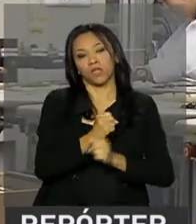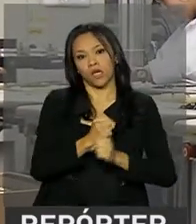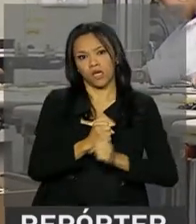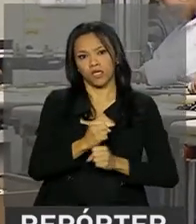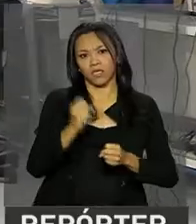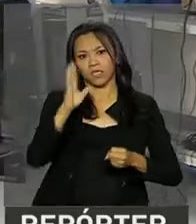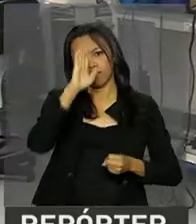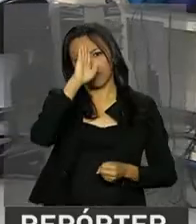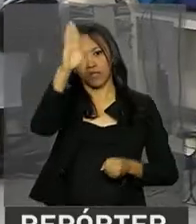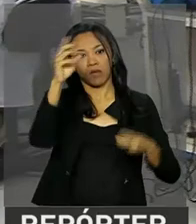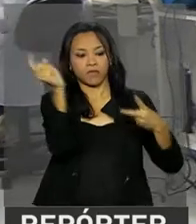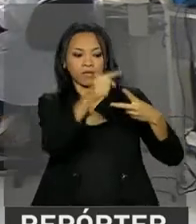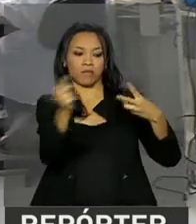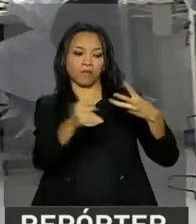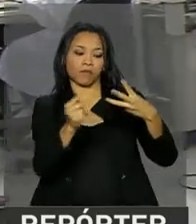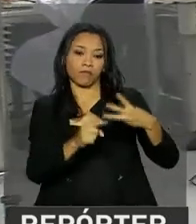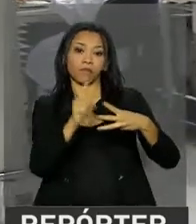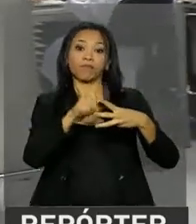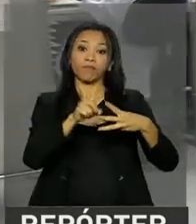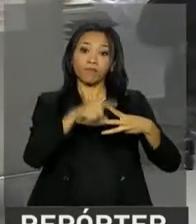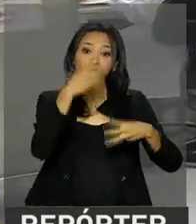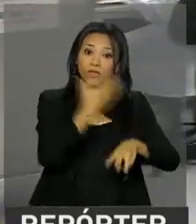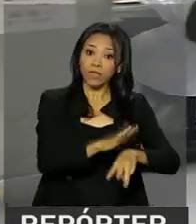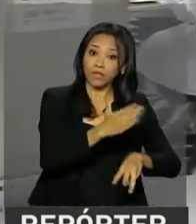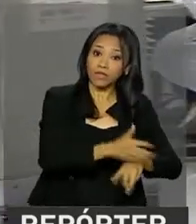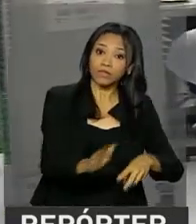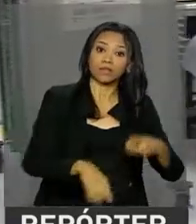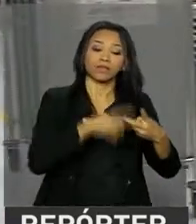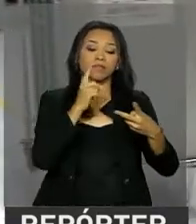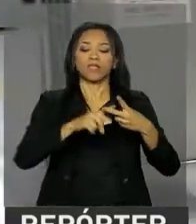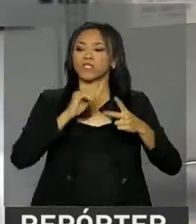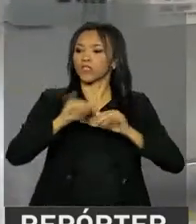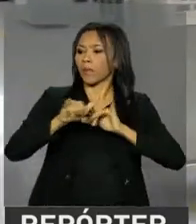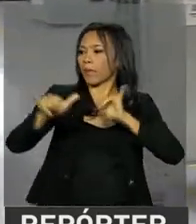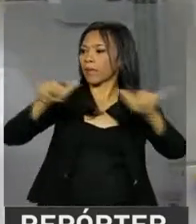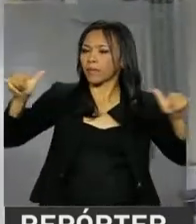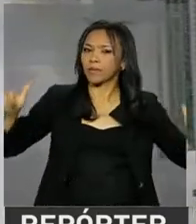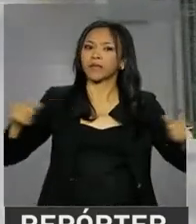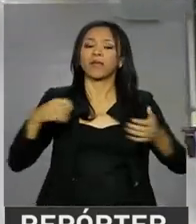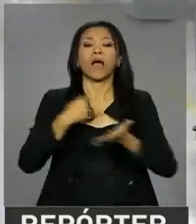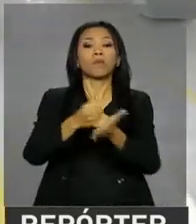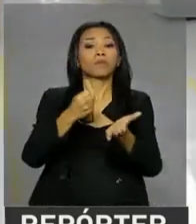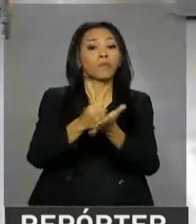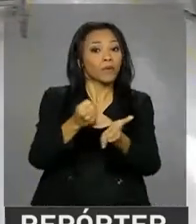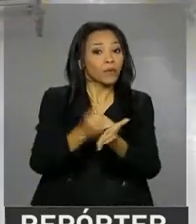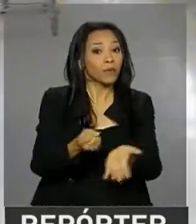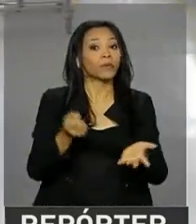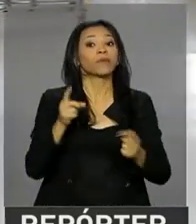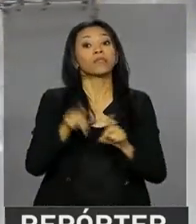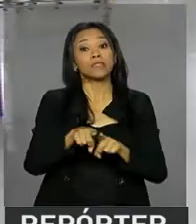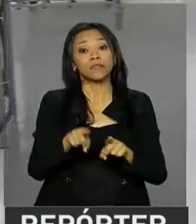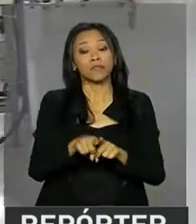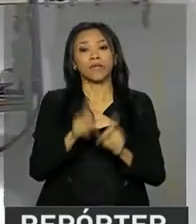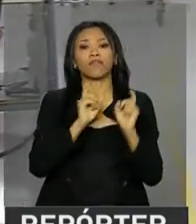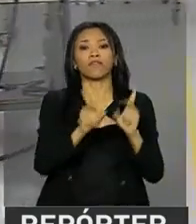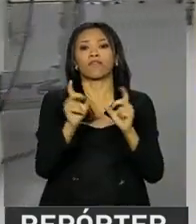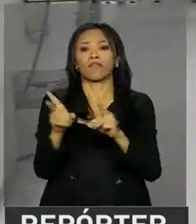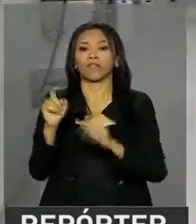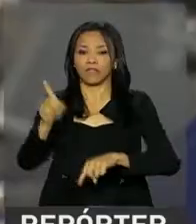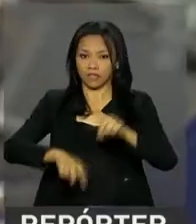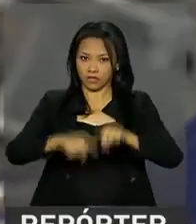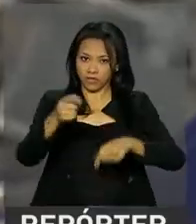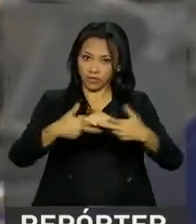principais sensibilização e capacitação de empresários apoio à promoção e comercialização dos produtos e